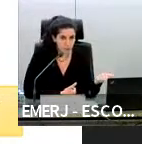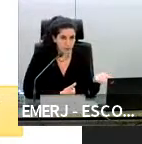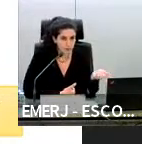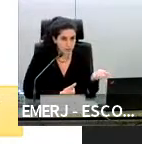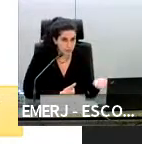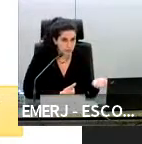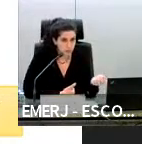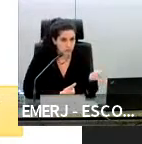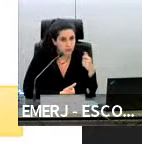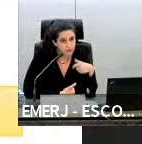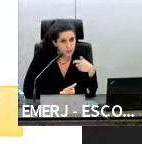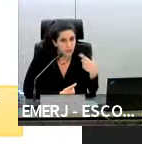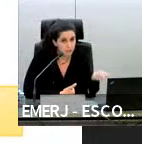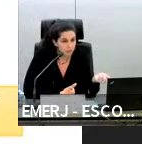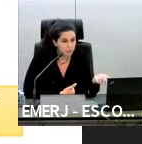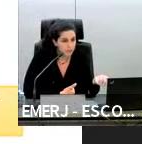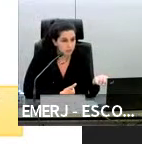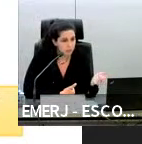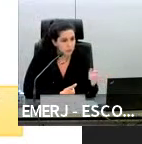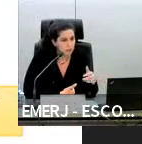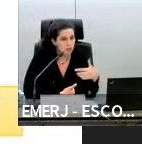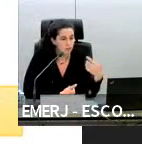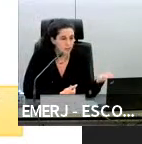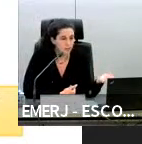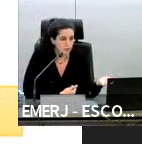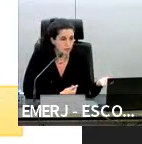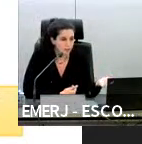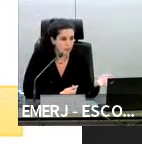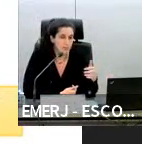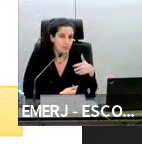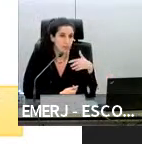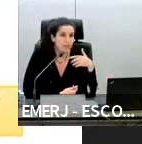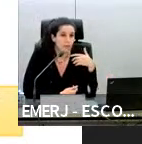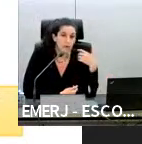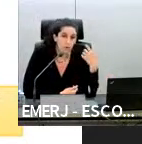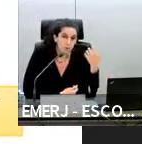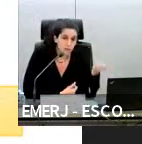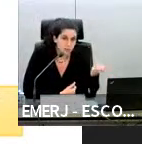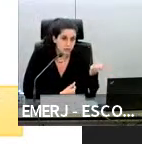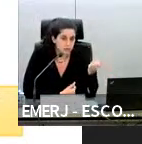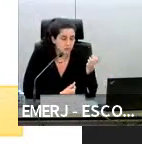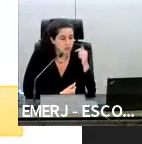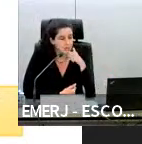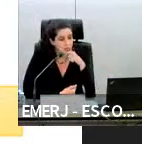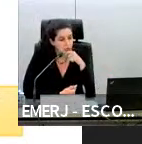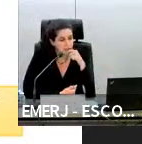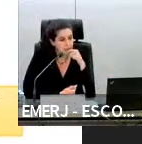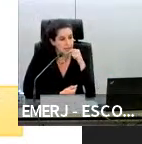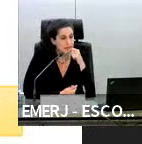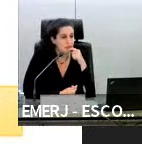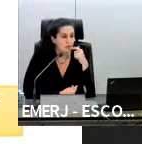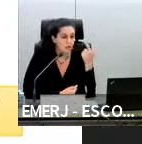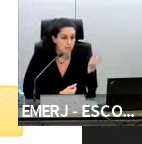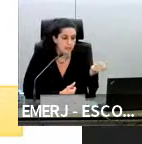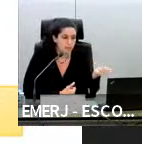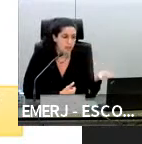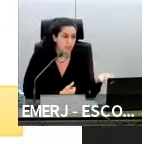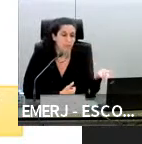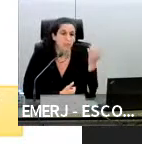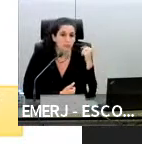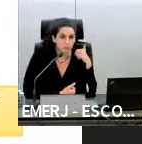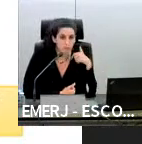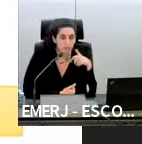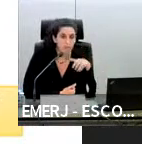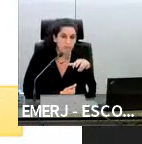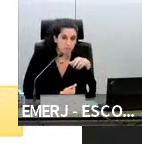alguns aspectos interseccionais que já eram conhecidos, né? Então, moradoras de áreas de risco, ou mulheres que não tinham acesso à internet, ou acesso à